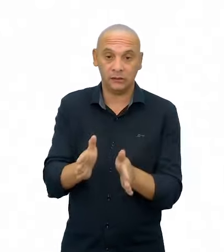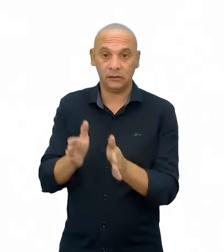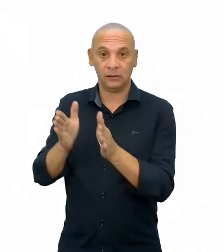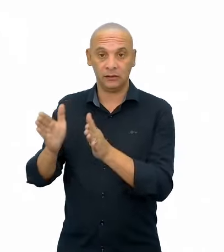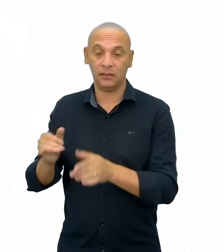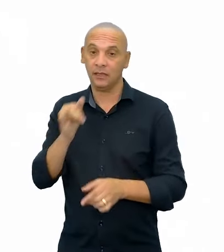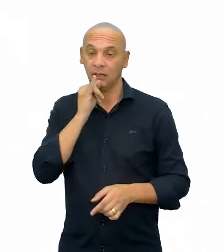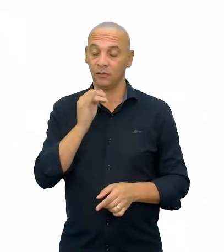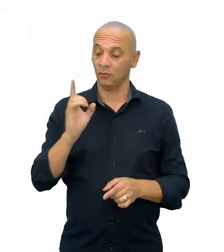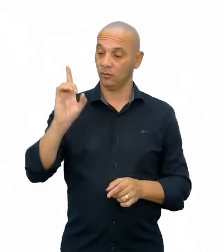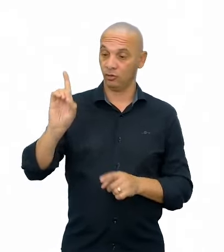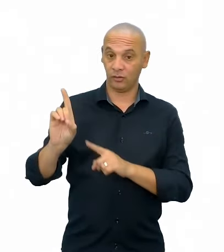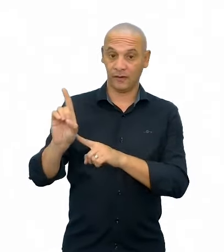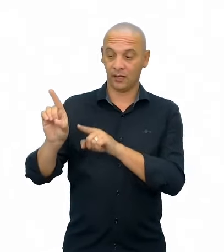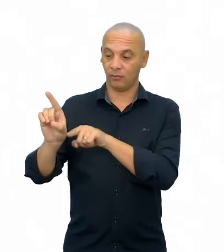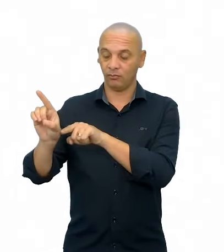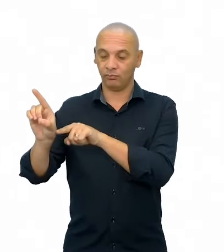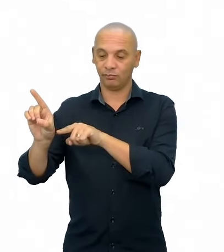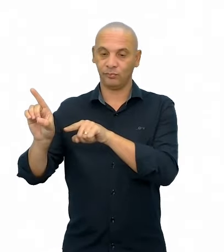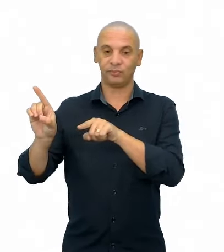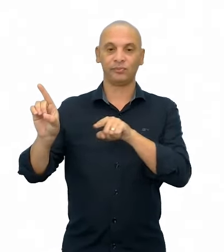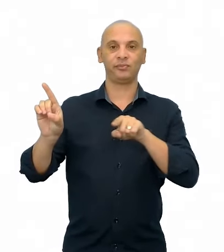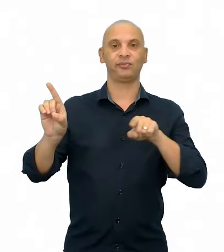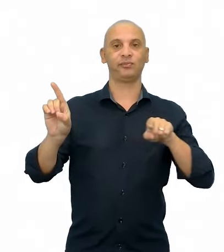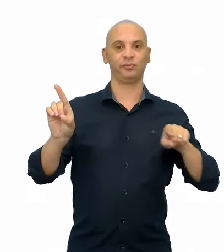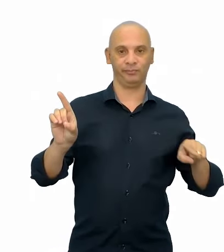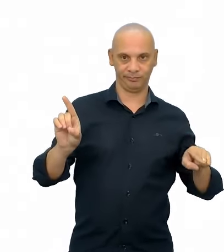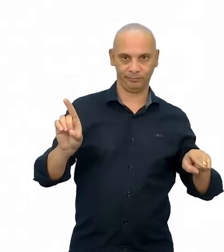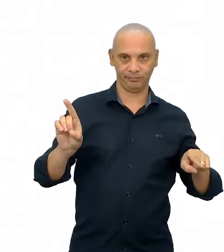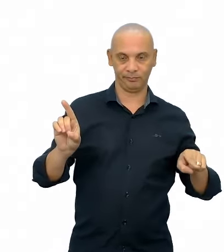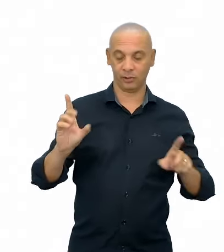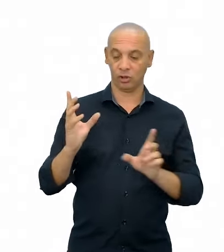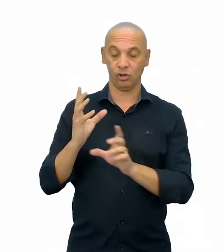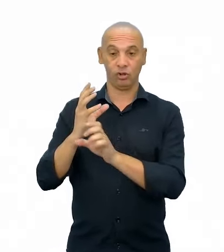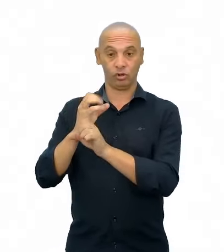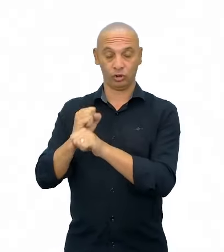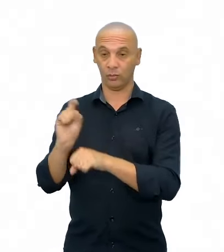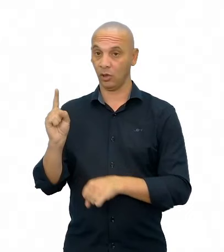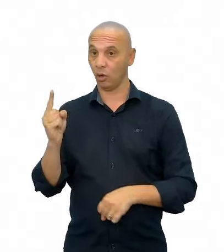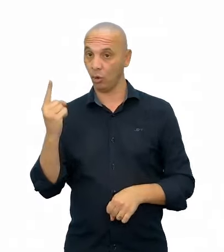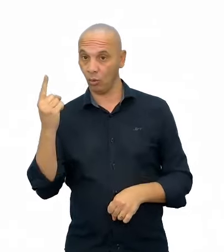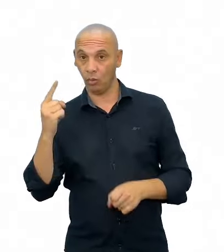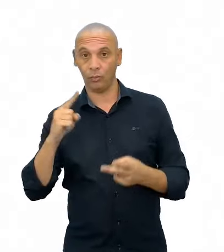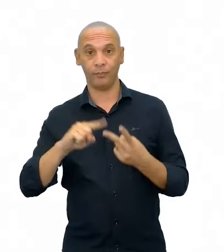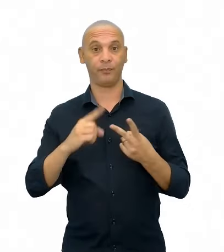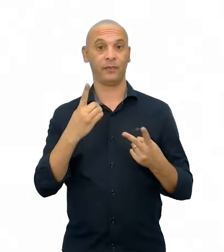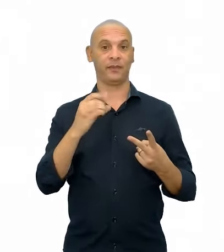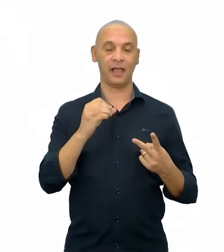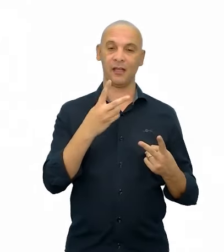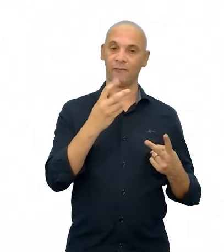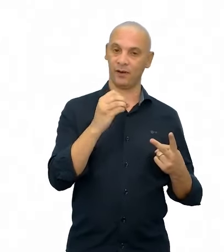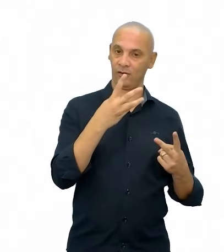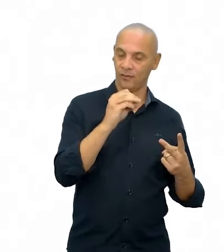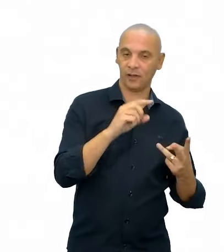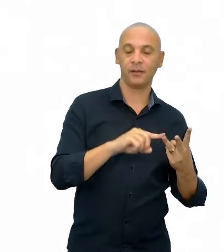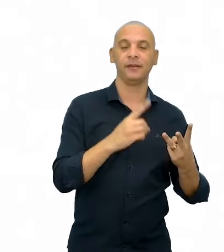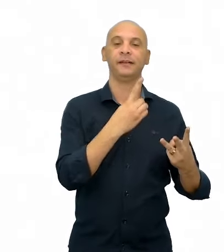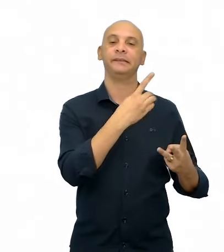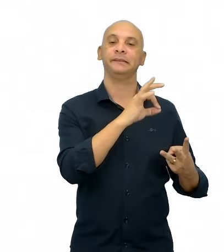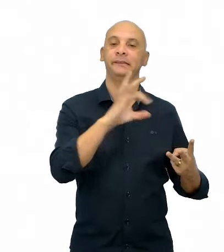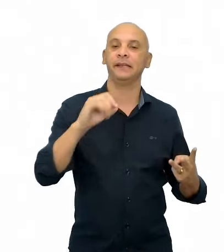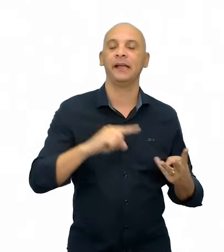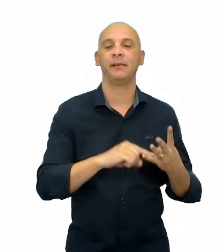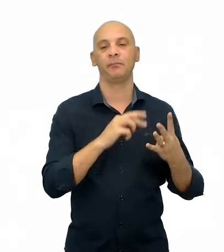da direita para a esquerda, de modo que primeiro somamos as unidades, depois as dezenas, centenas e